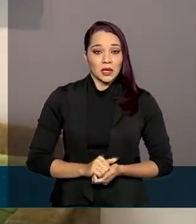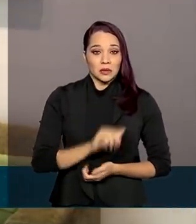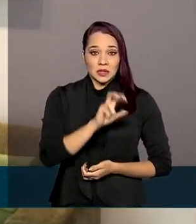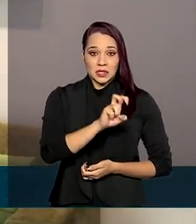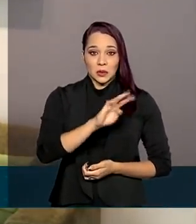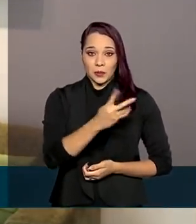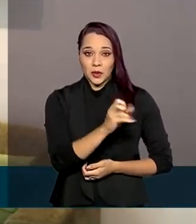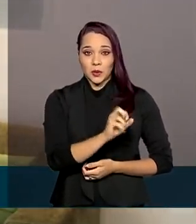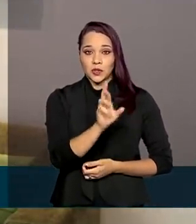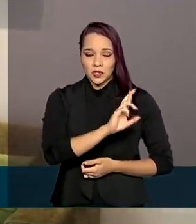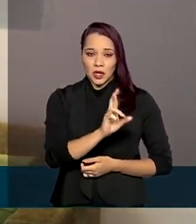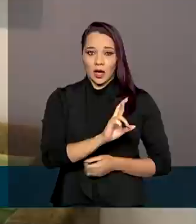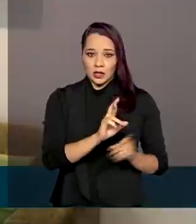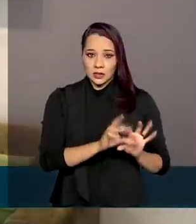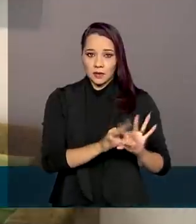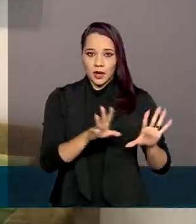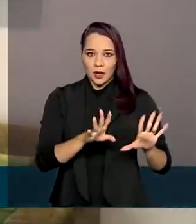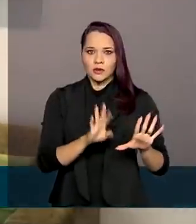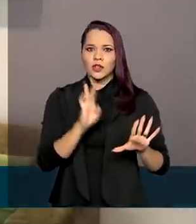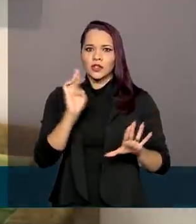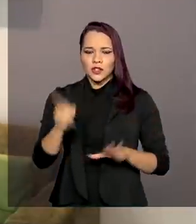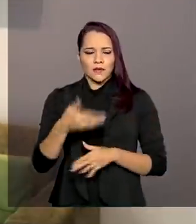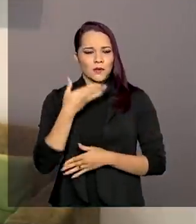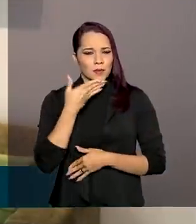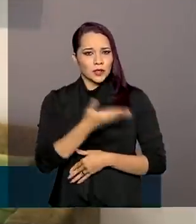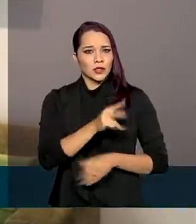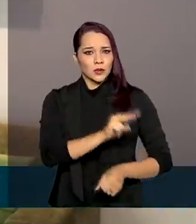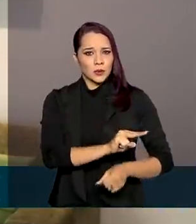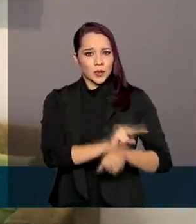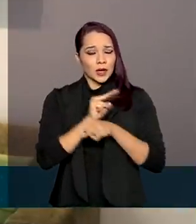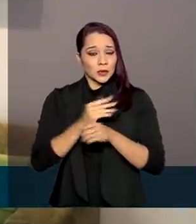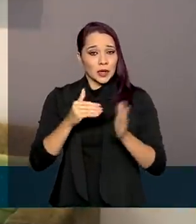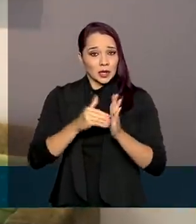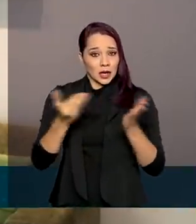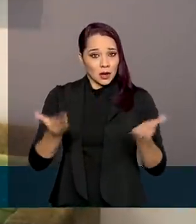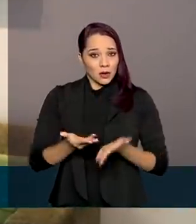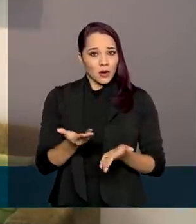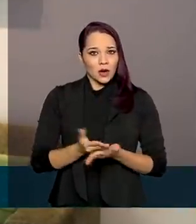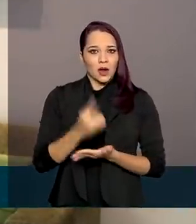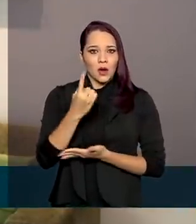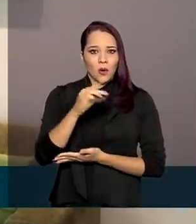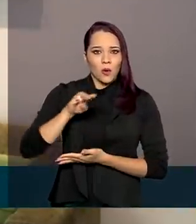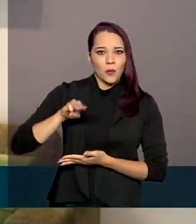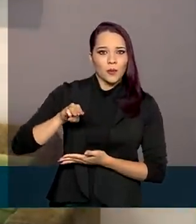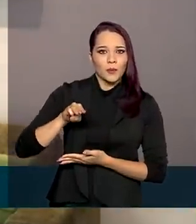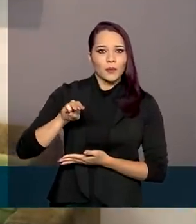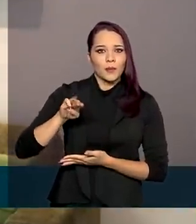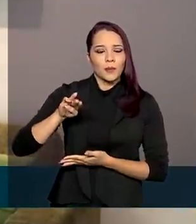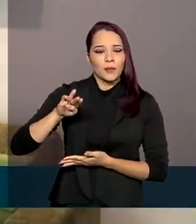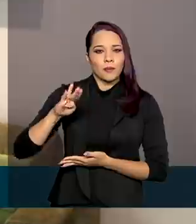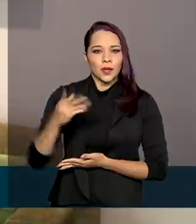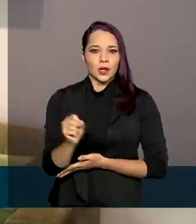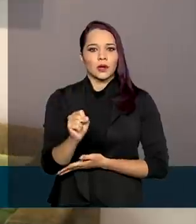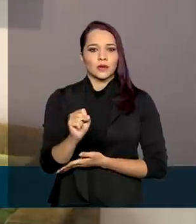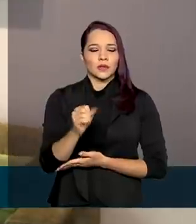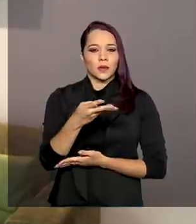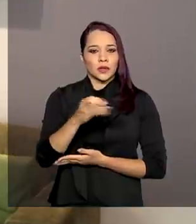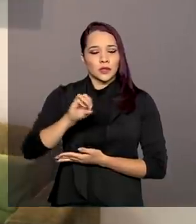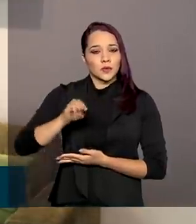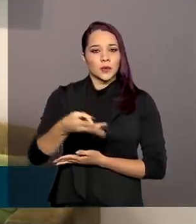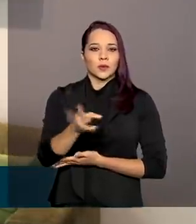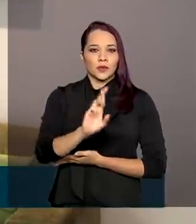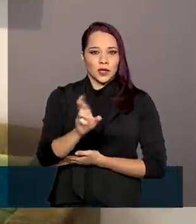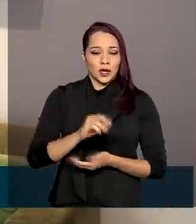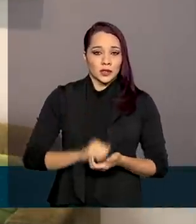bilhões autorizados, foram empenhados até o mês de julho, cerca de 1 bilhão e 400 milhões de reais,